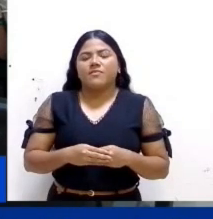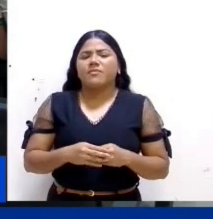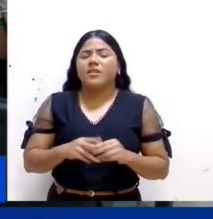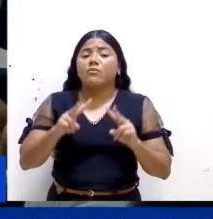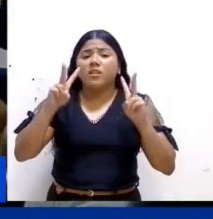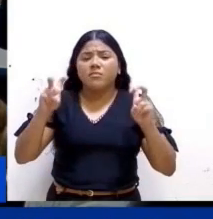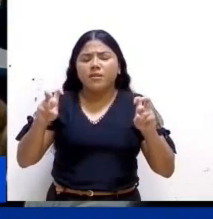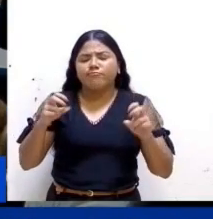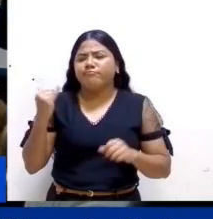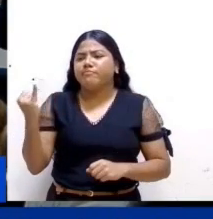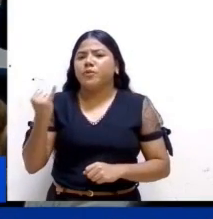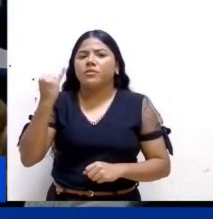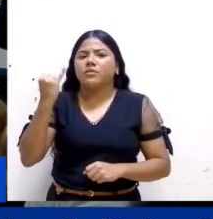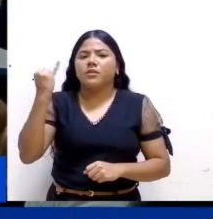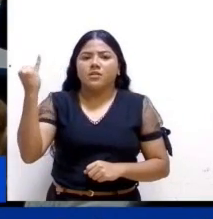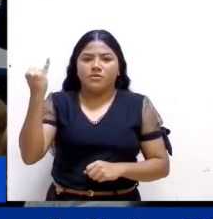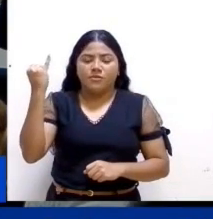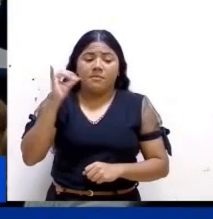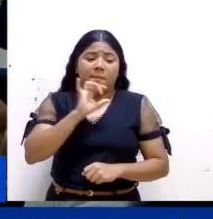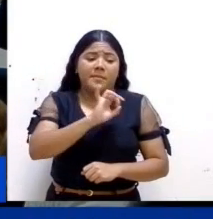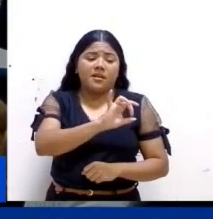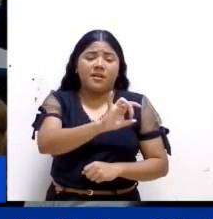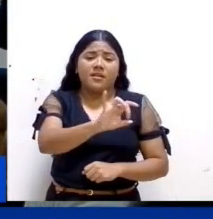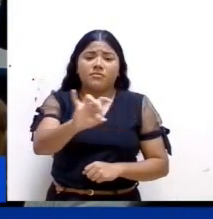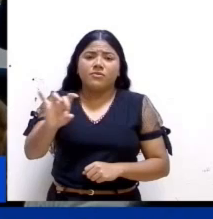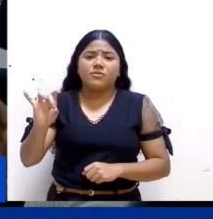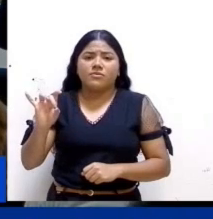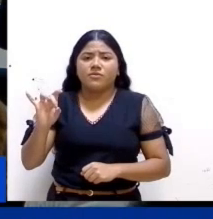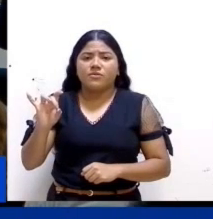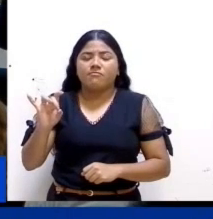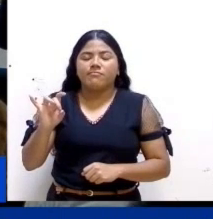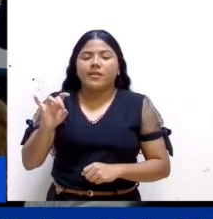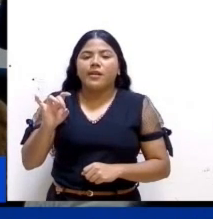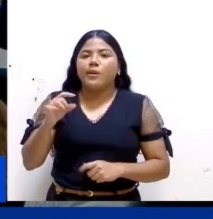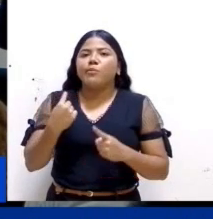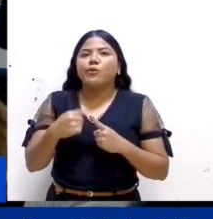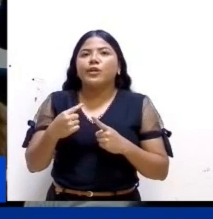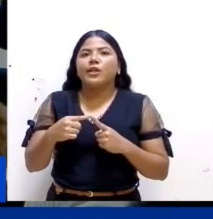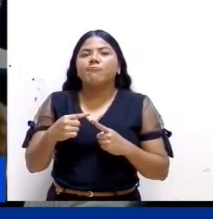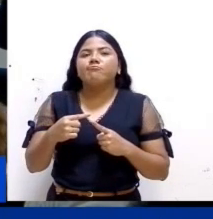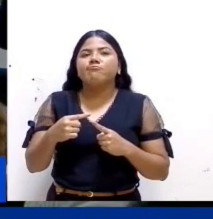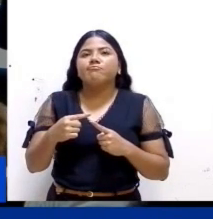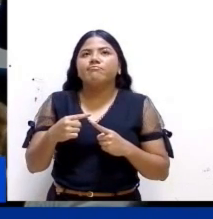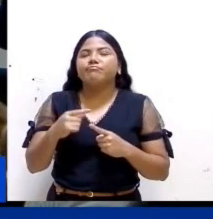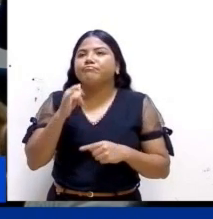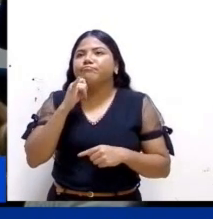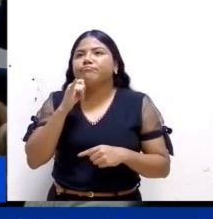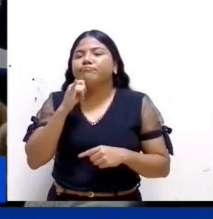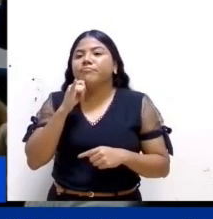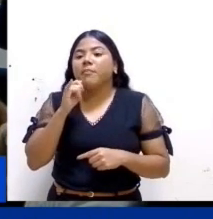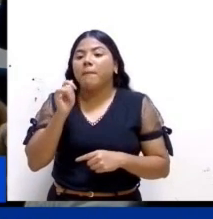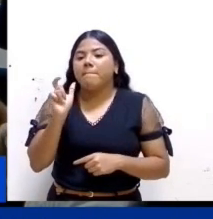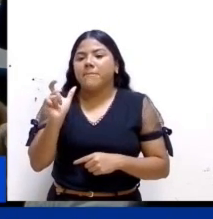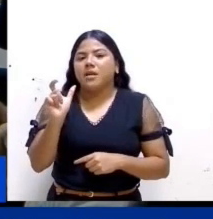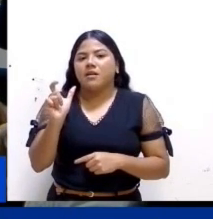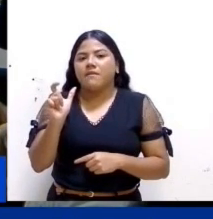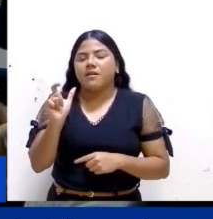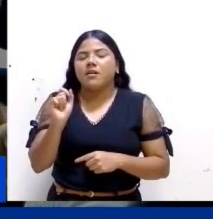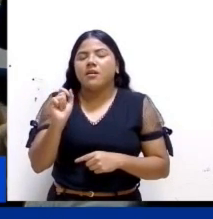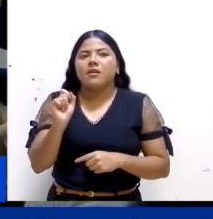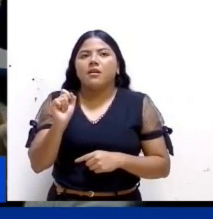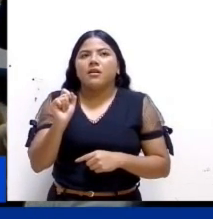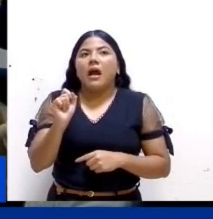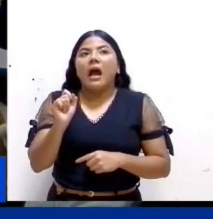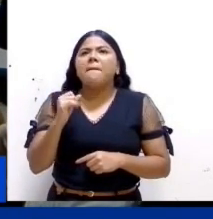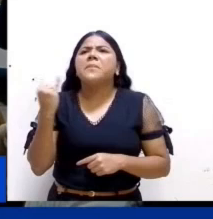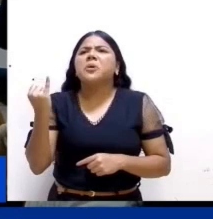interessa a todos nós. Porque o que é de mais importante nas nossas vidas? A minha rede social. Não, não é a tua rede